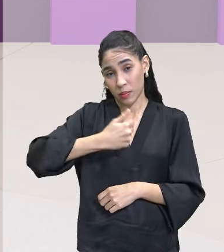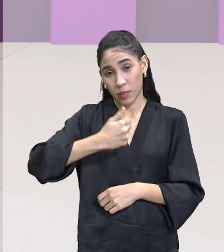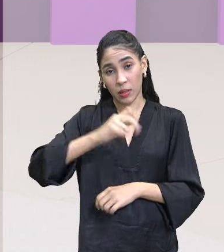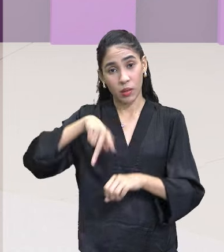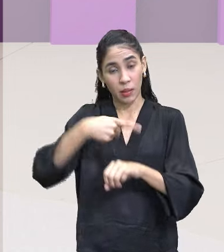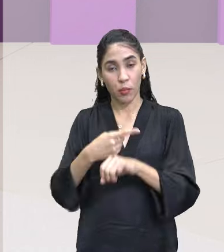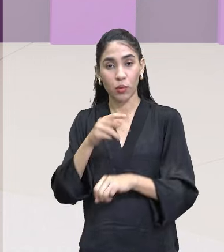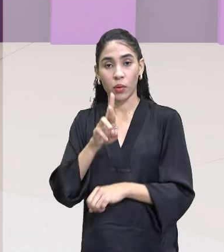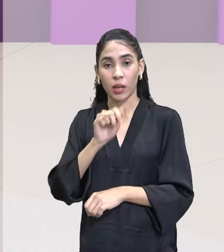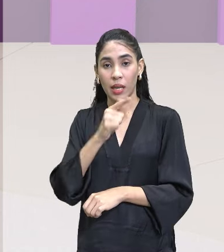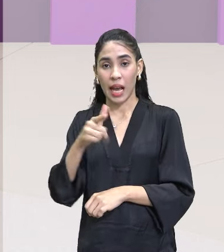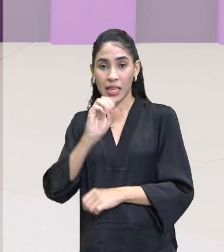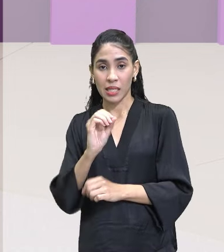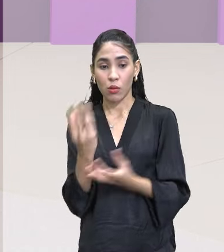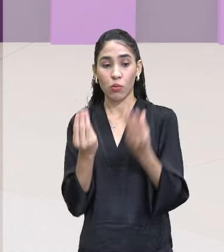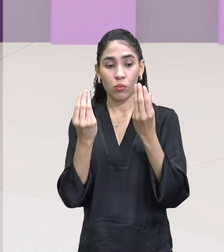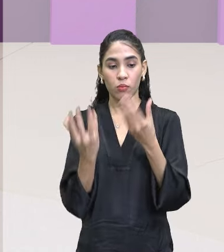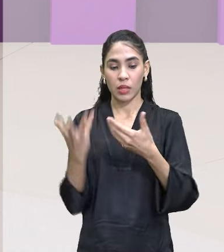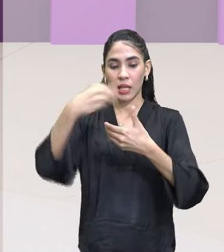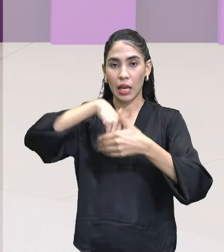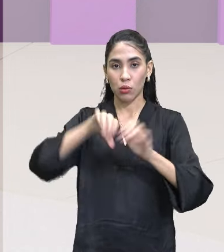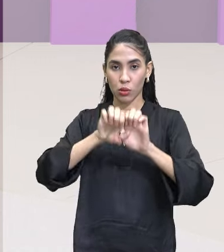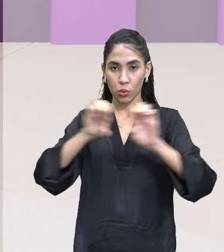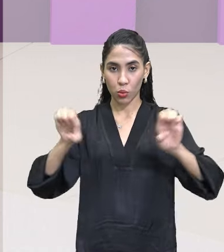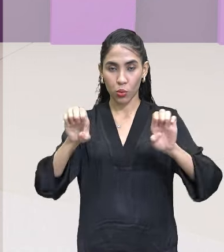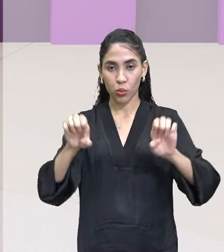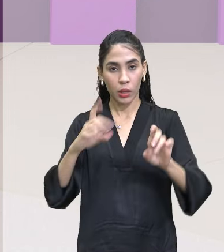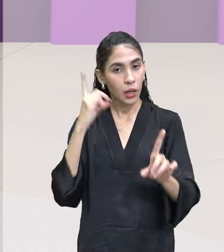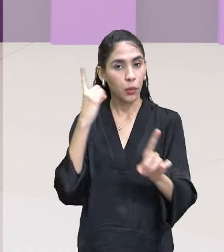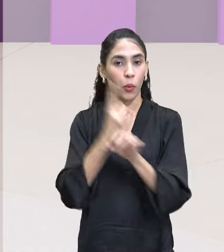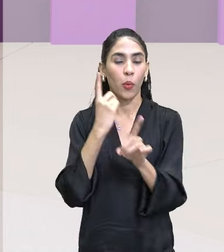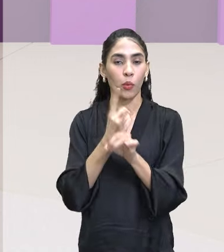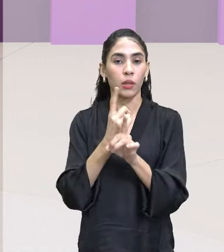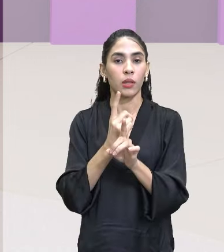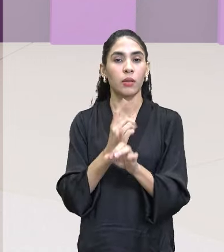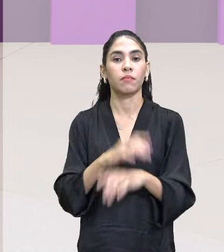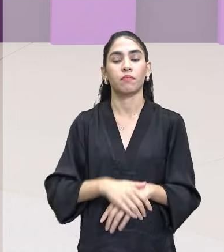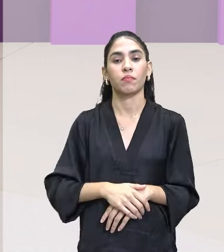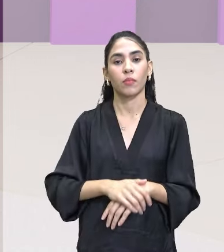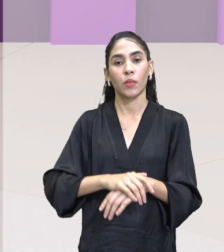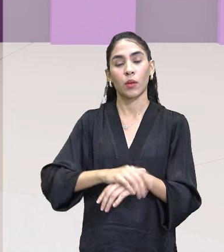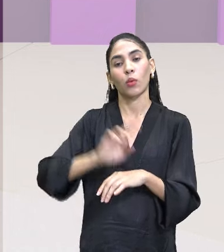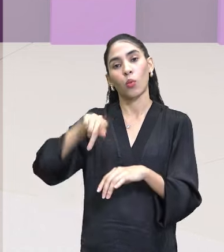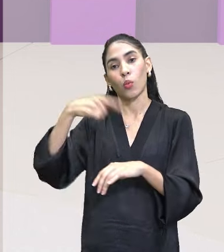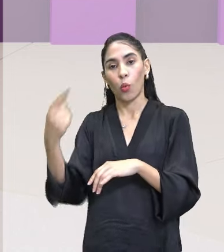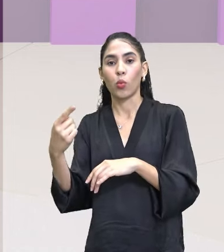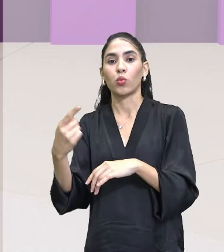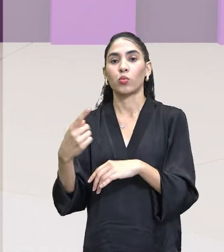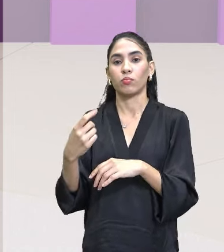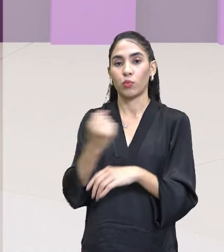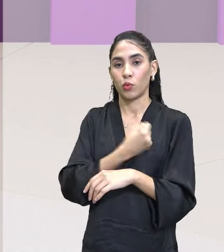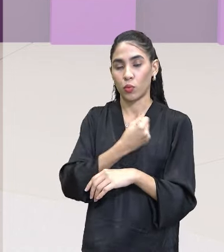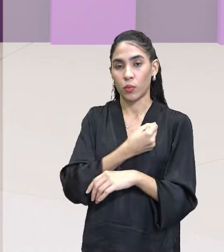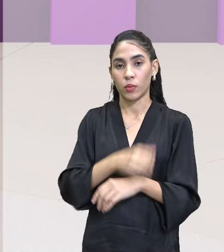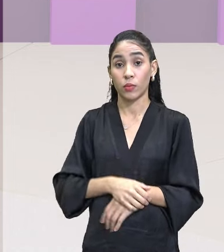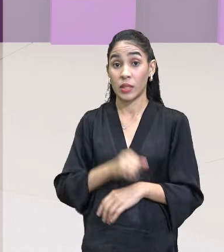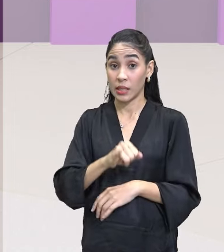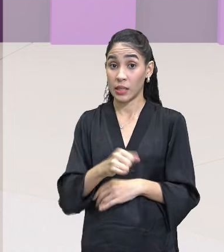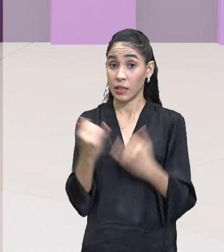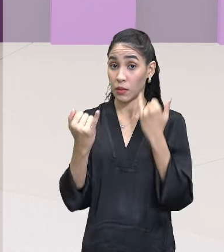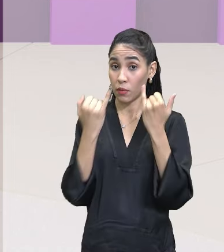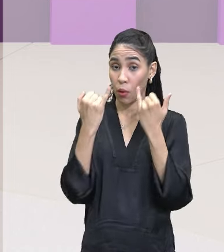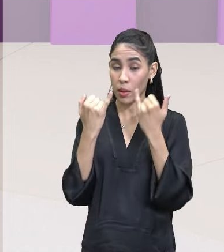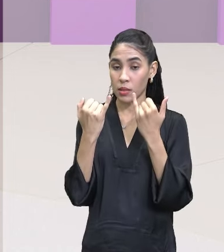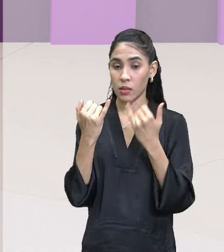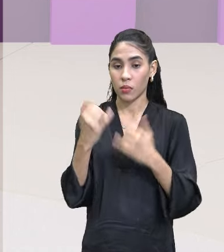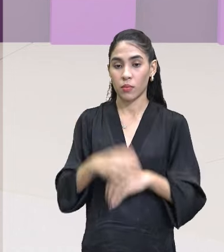da razão, tá ok? E aí você pode descobrir aí qual termo que você precisar da PA, se você tiver esses dados aí,